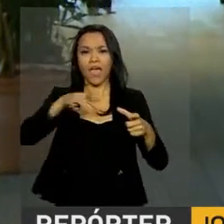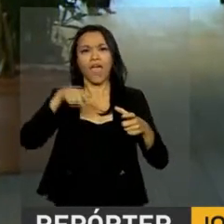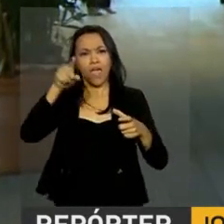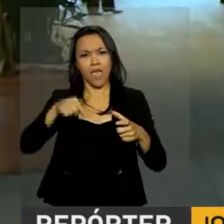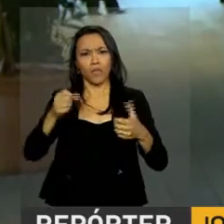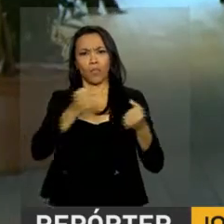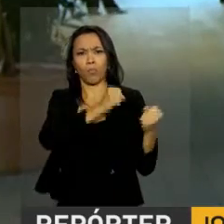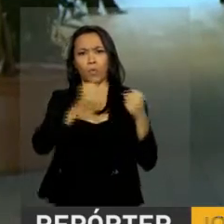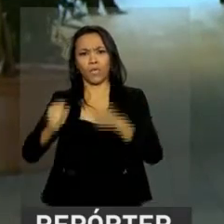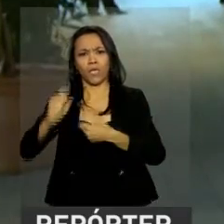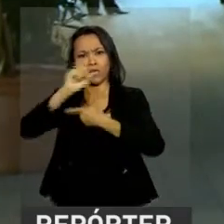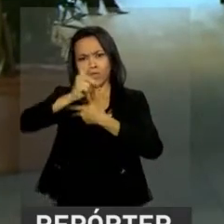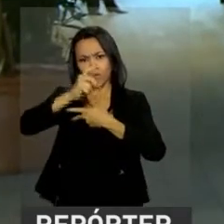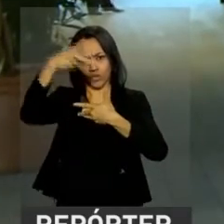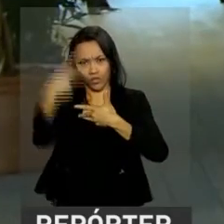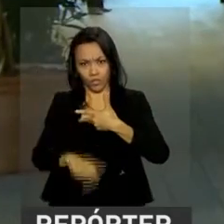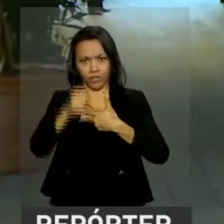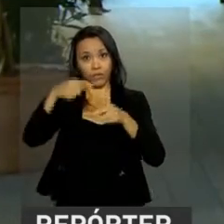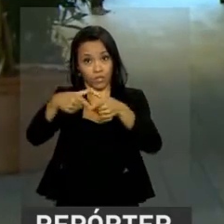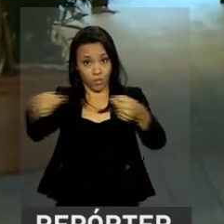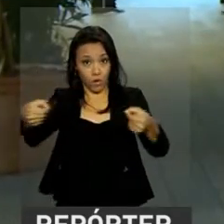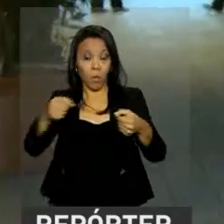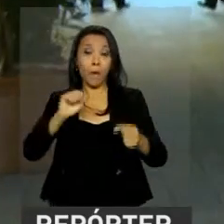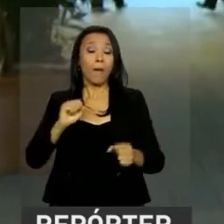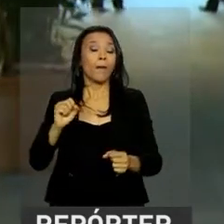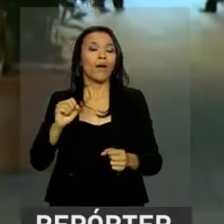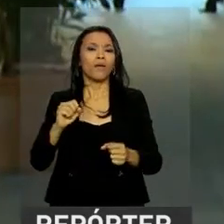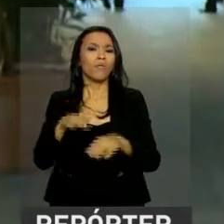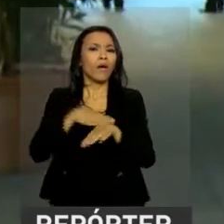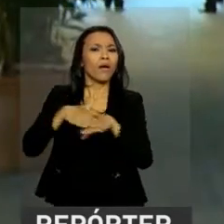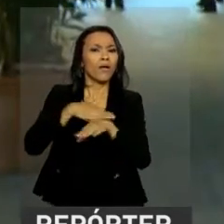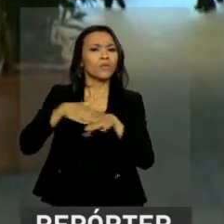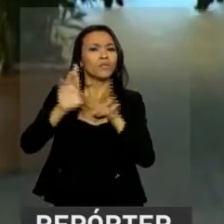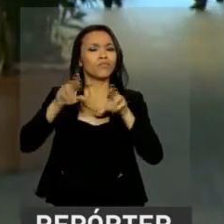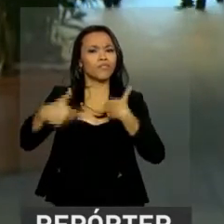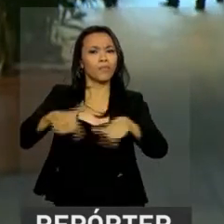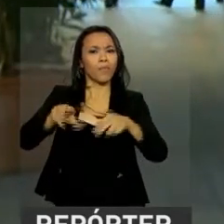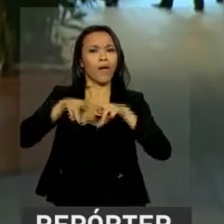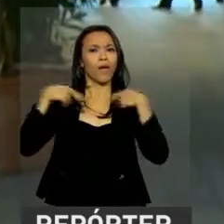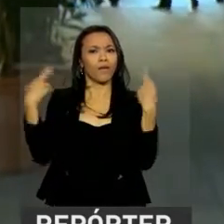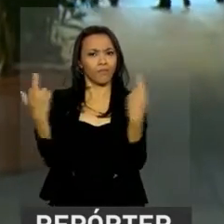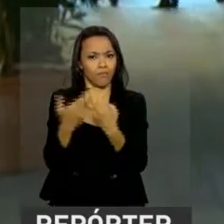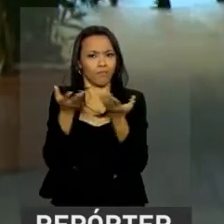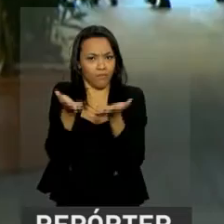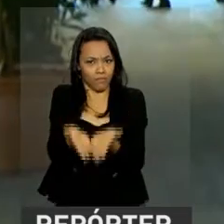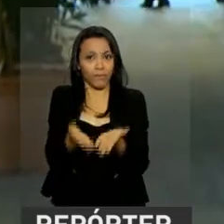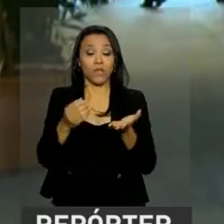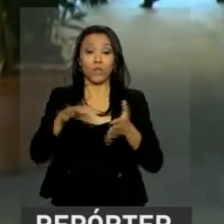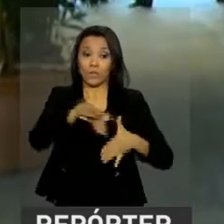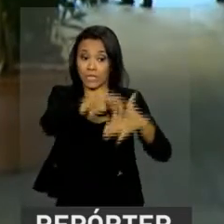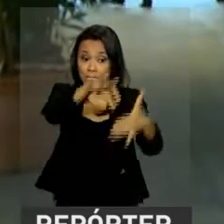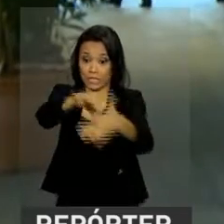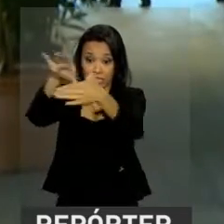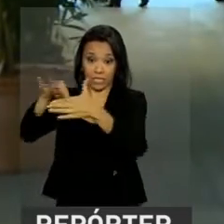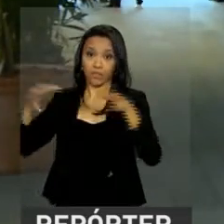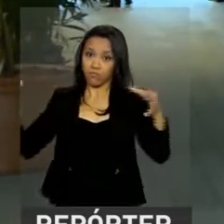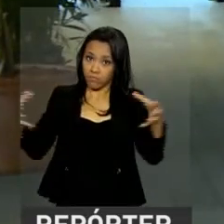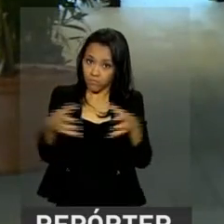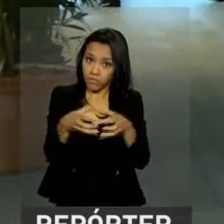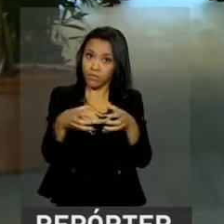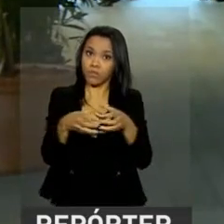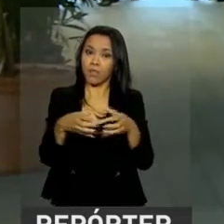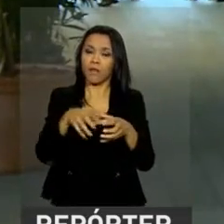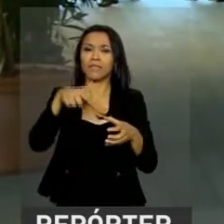para a segunda reunião de trabalho com o primeiro-ministro Shinzo Abe em menos de 2 meses. Os líderes também se encontraram